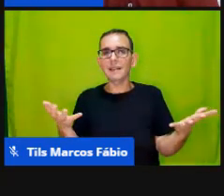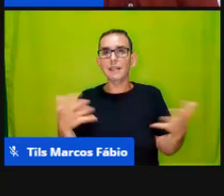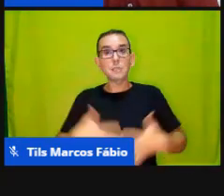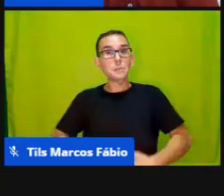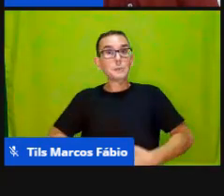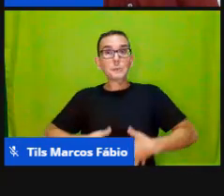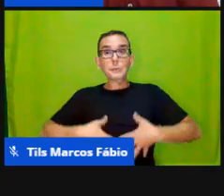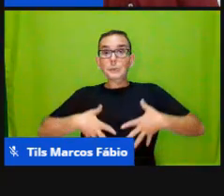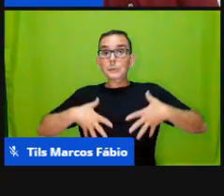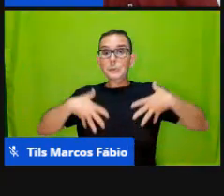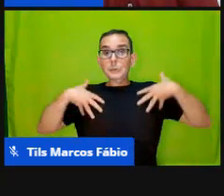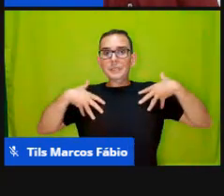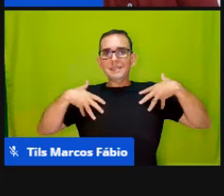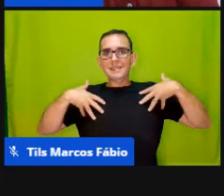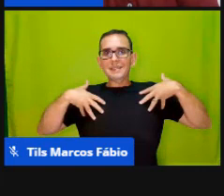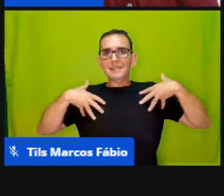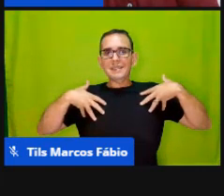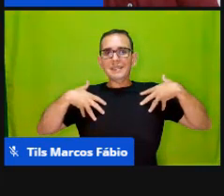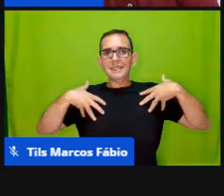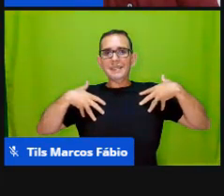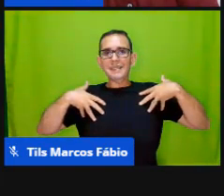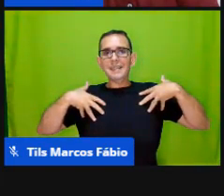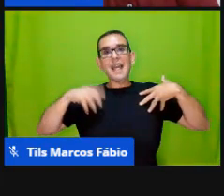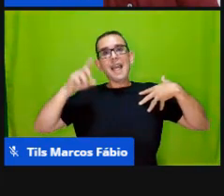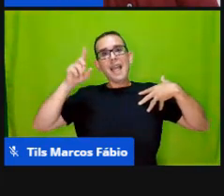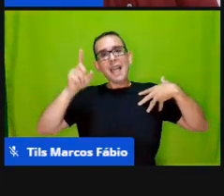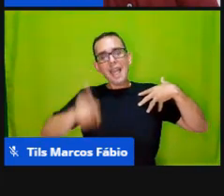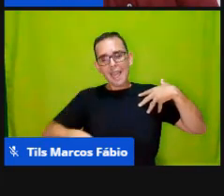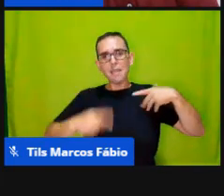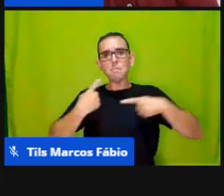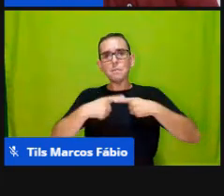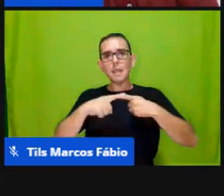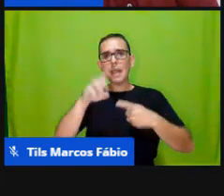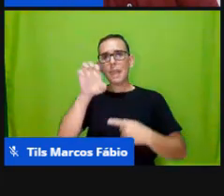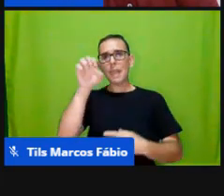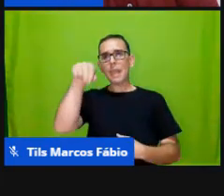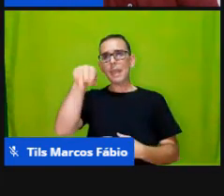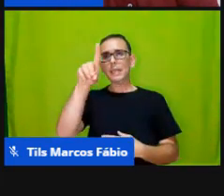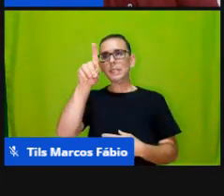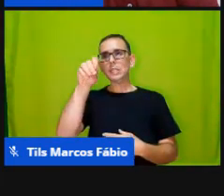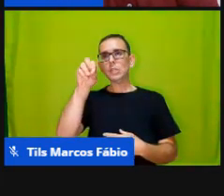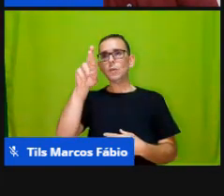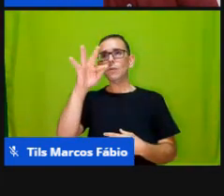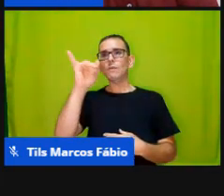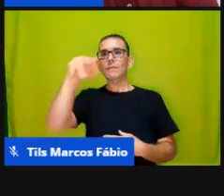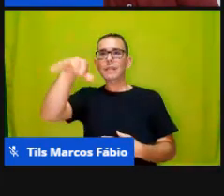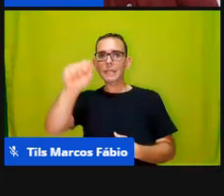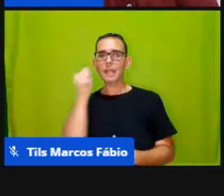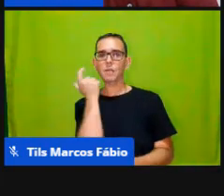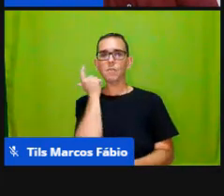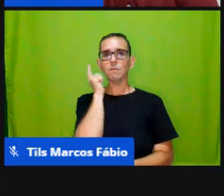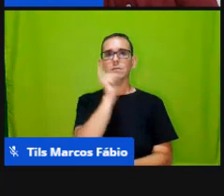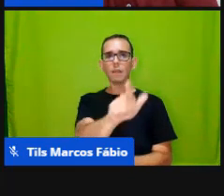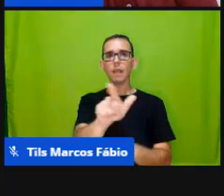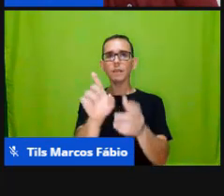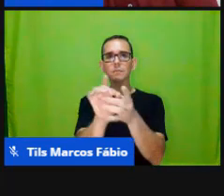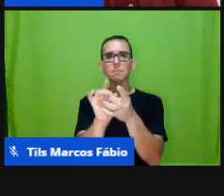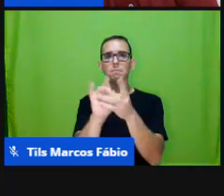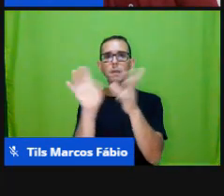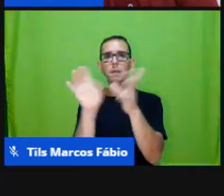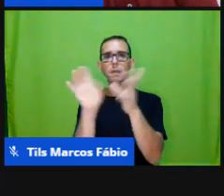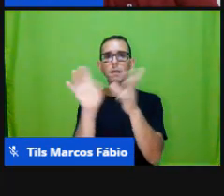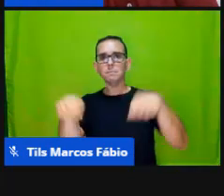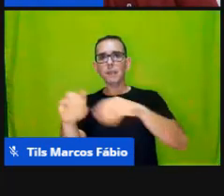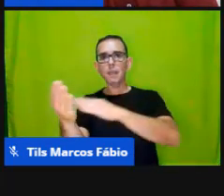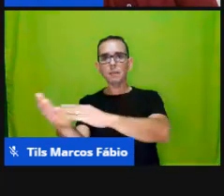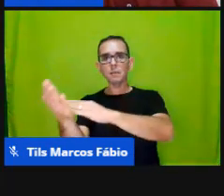disposto. Então, isso é através da endorfina que você consegue liberar isso. Esse é o